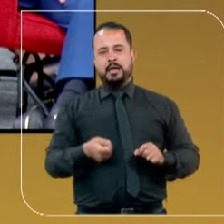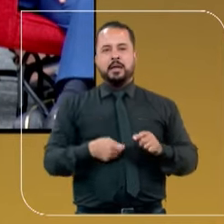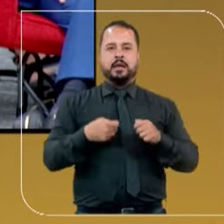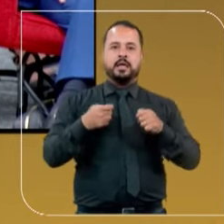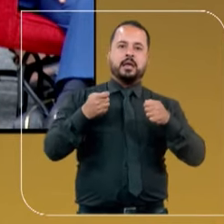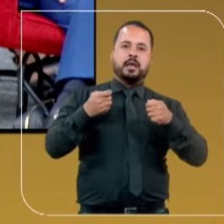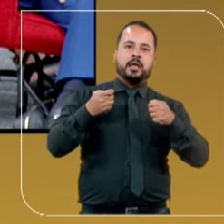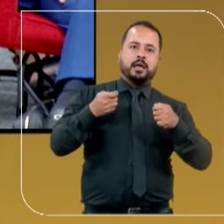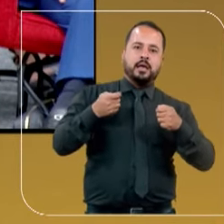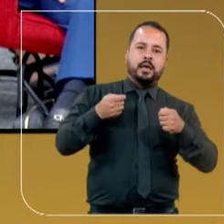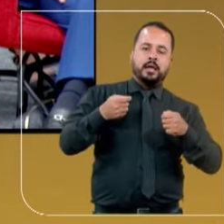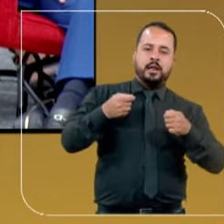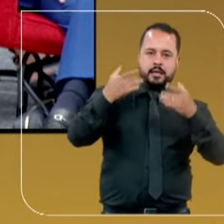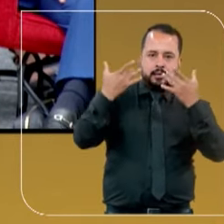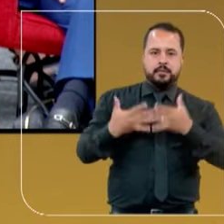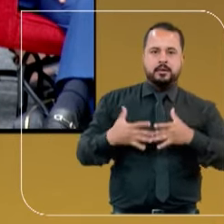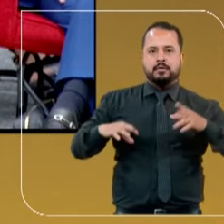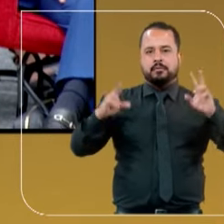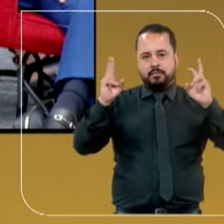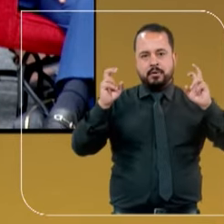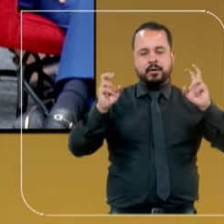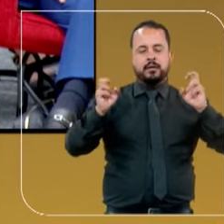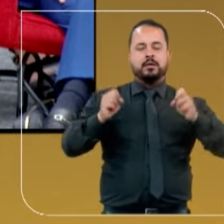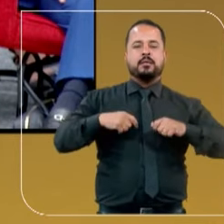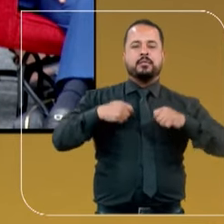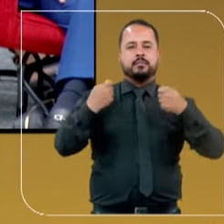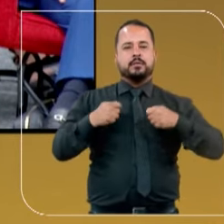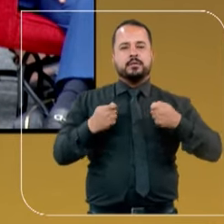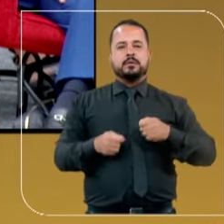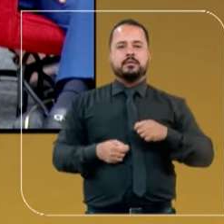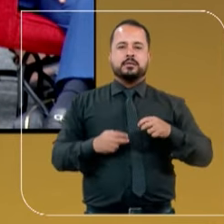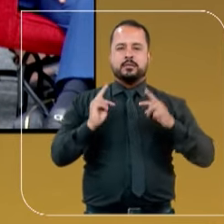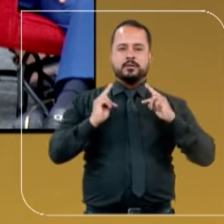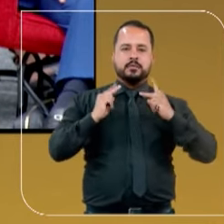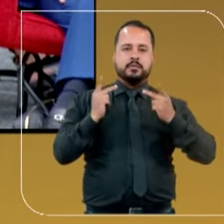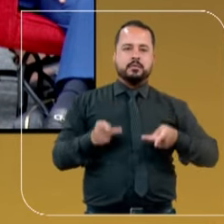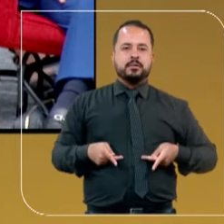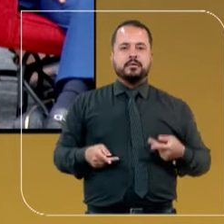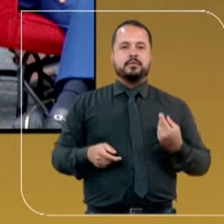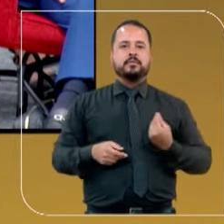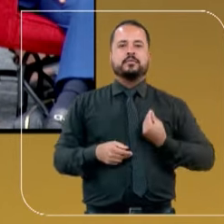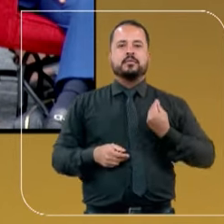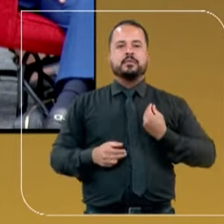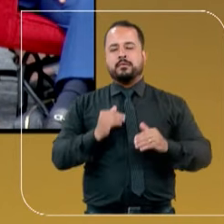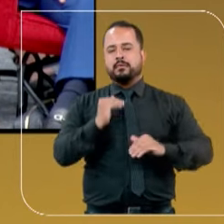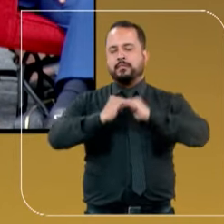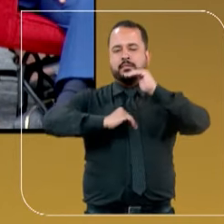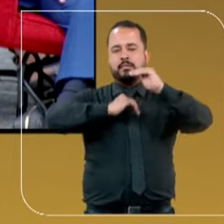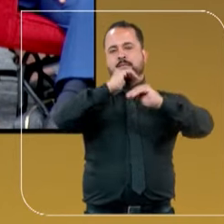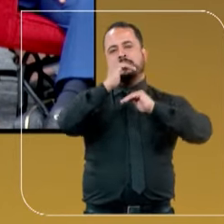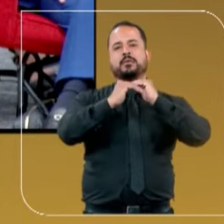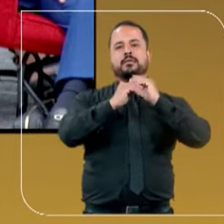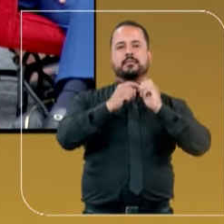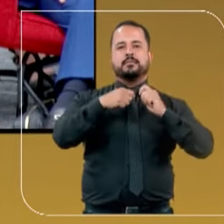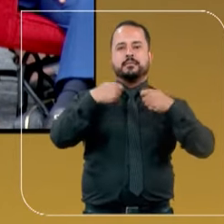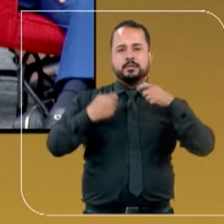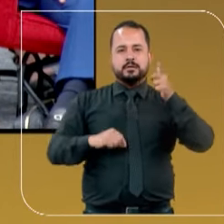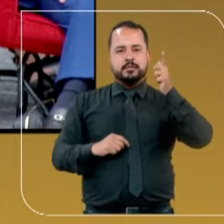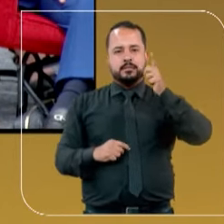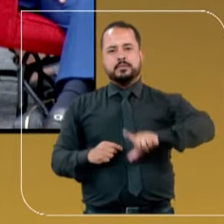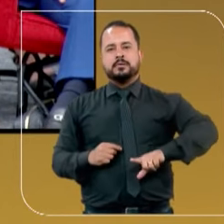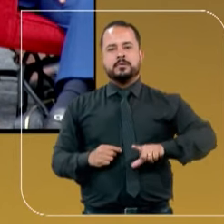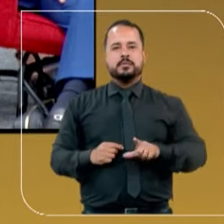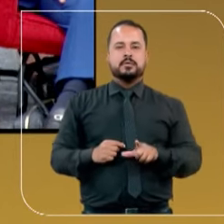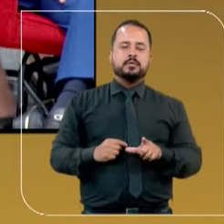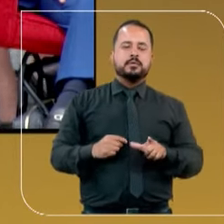aspas, Salvo de Figueiredo, ser humano que viveu e vive em alta velocidade, conseguiu ver o